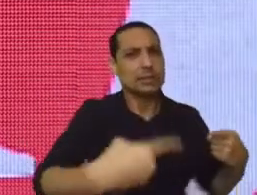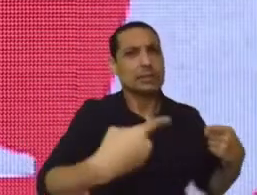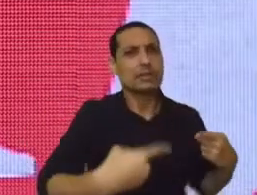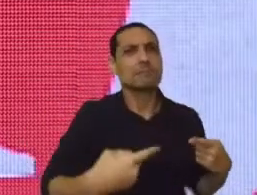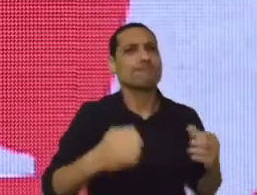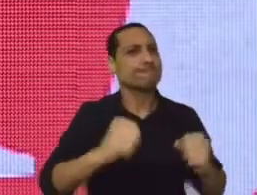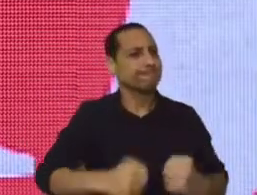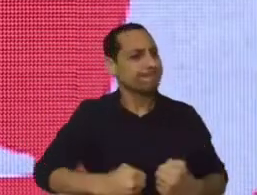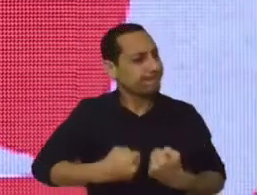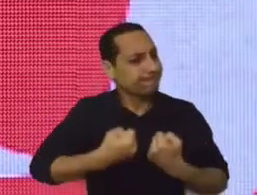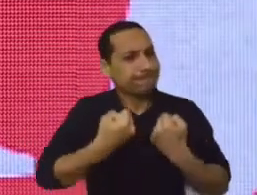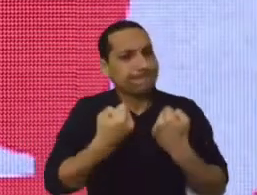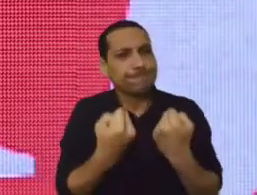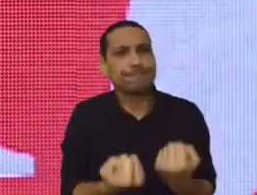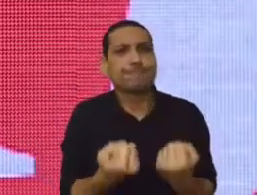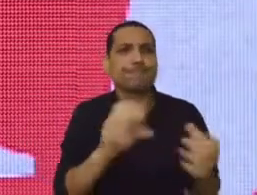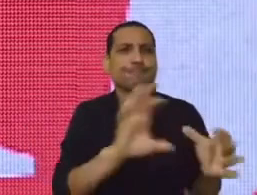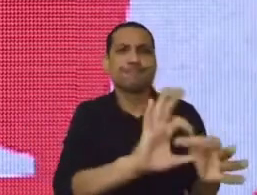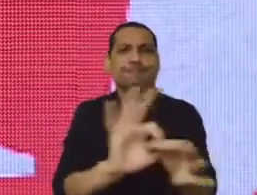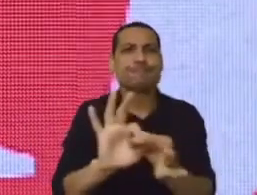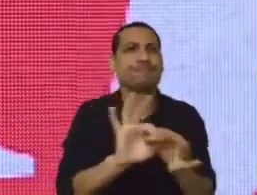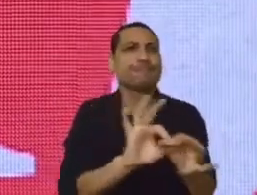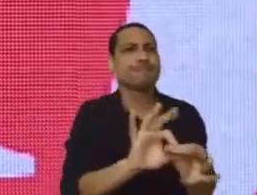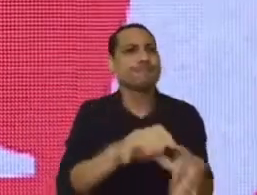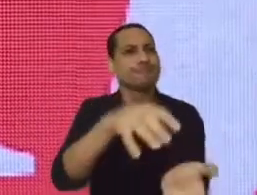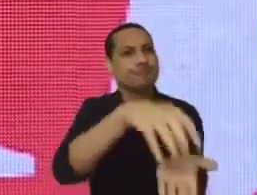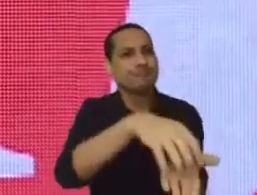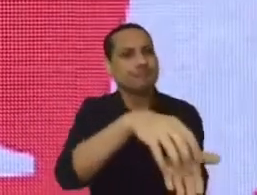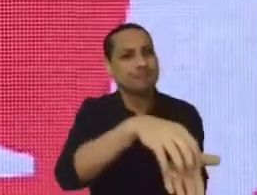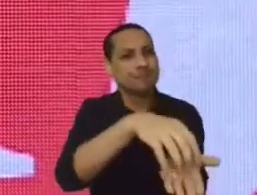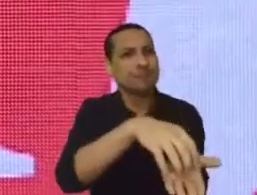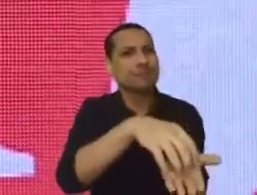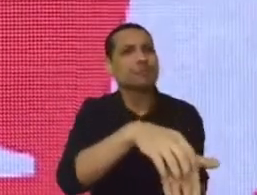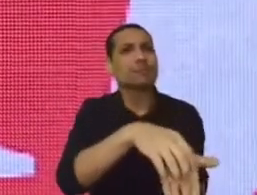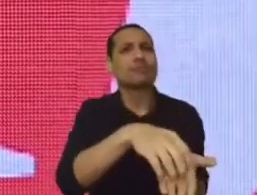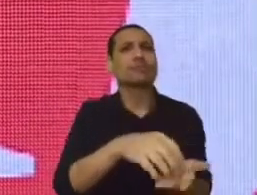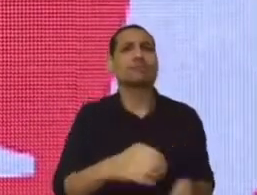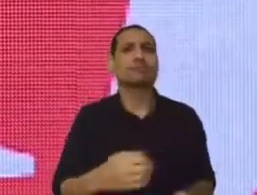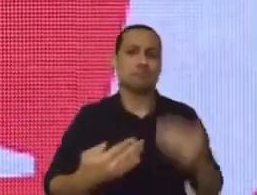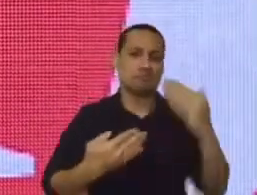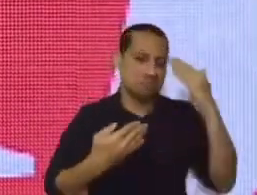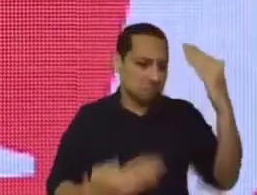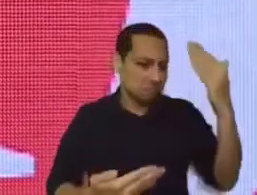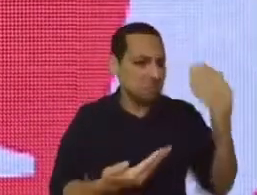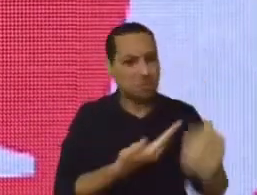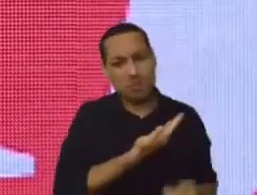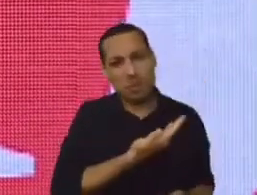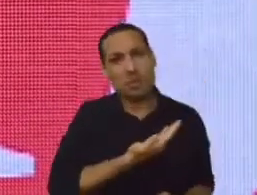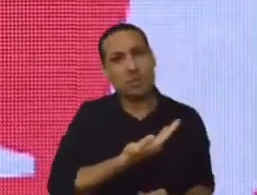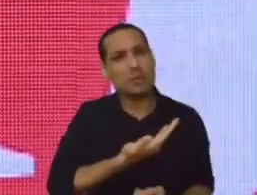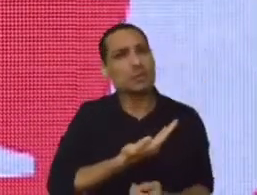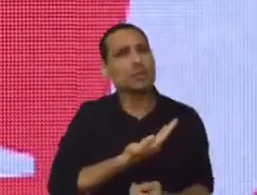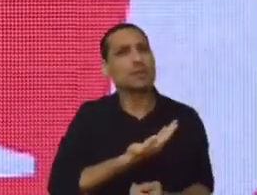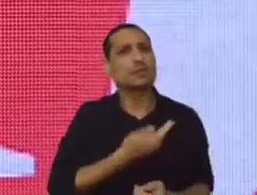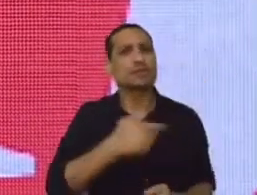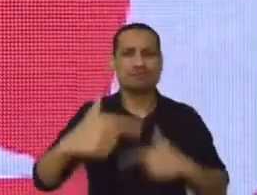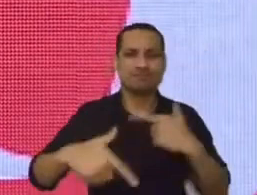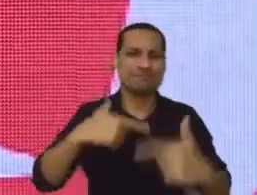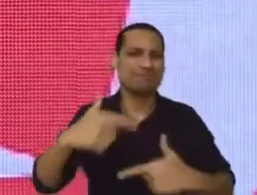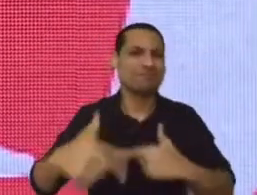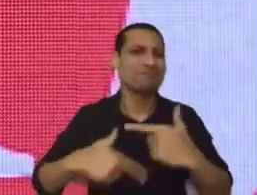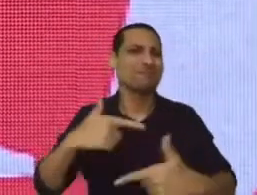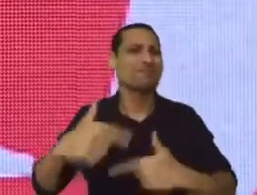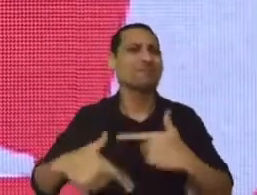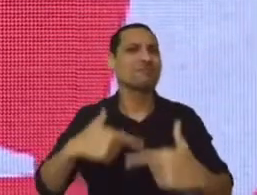do conjunto da nossa central. Então, meu muito obrigado a todos os companheiros e companheiras que trabalharam para viabilizar o